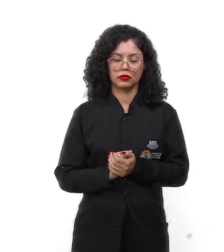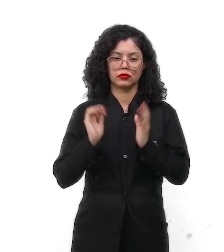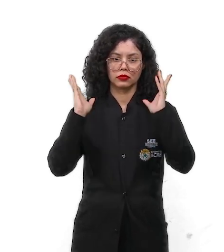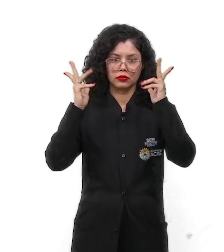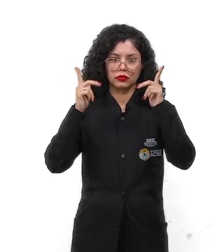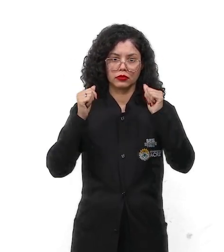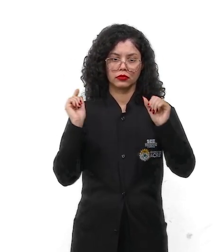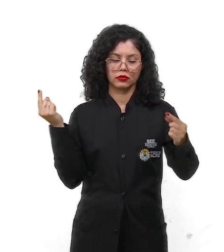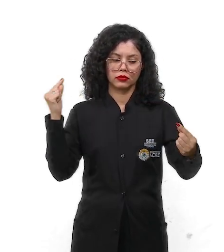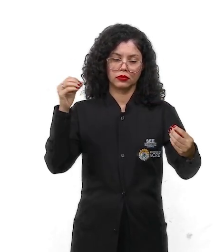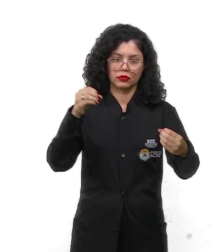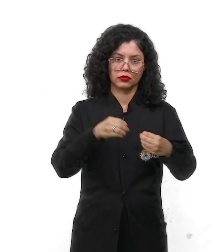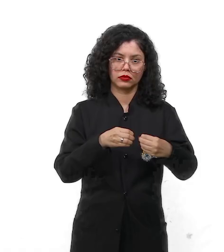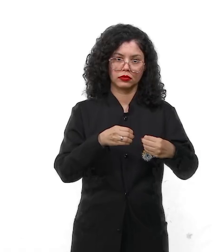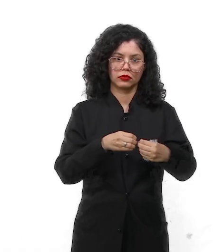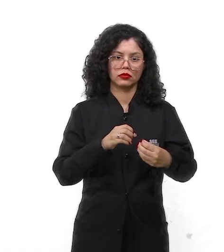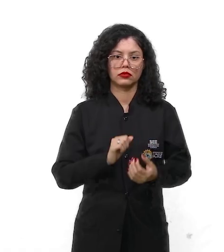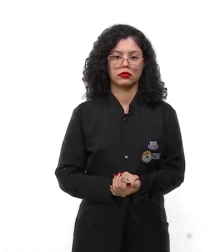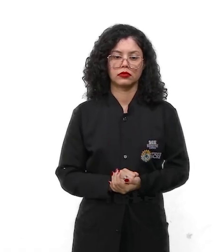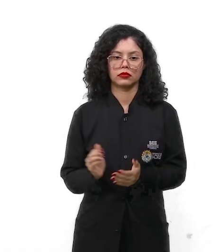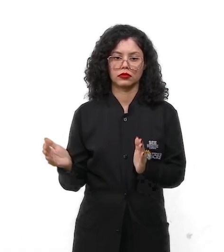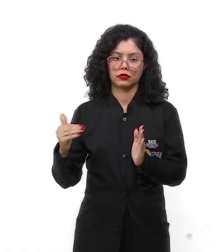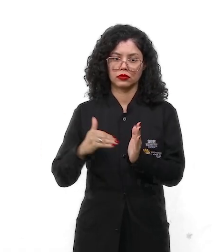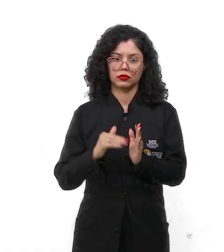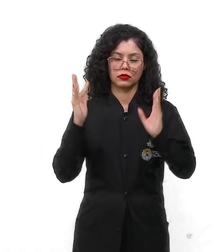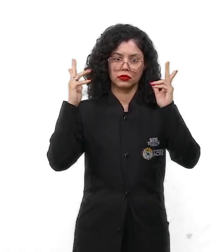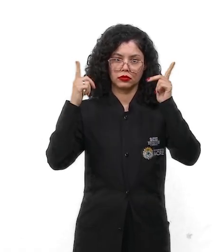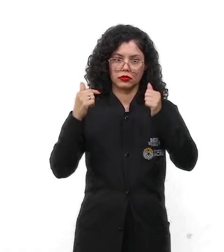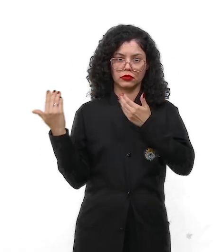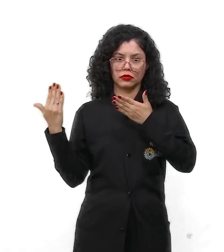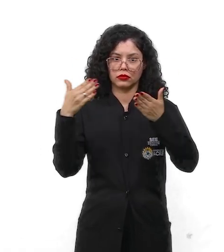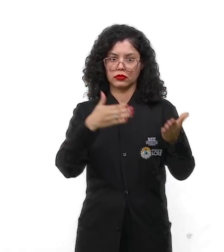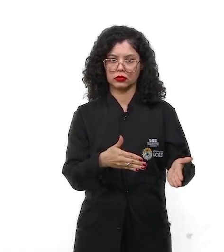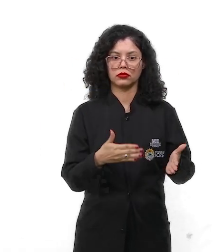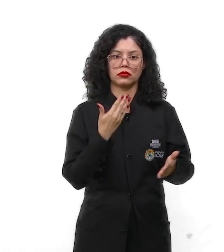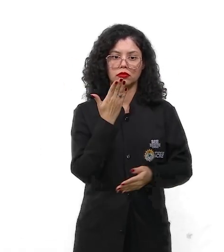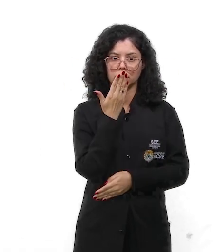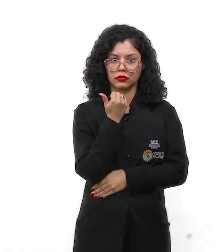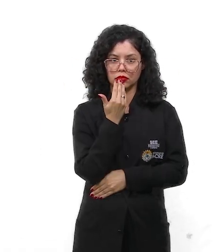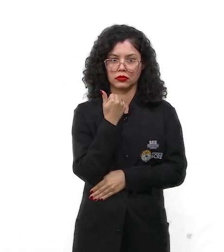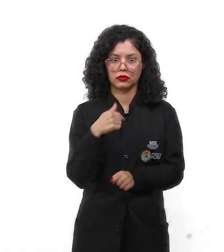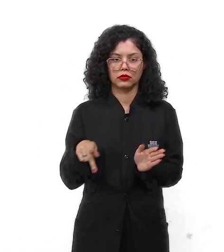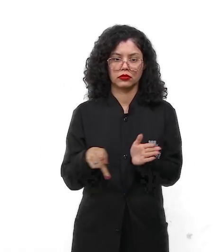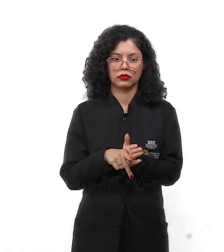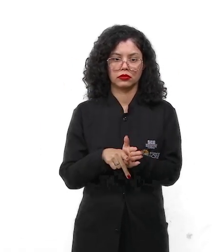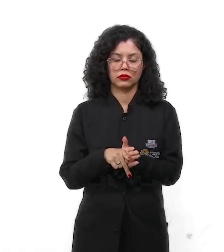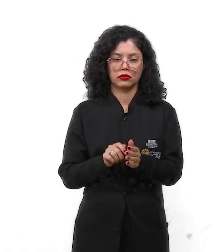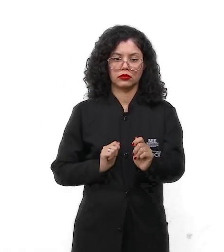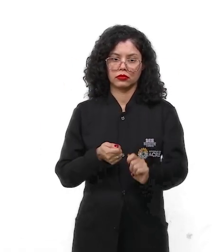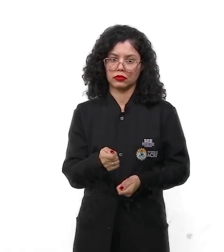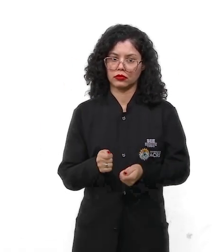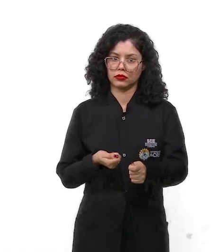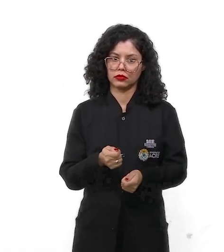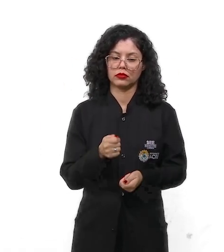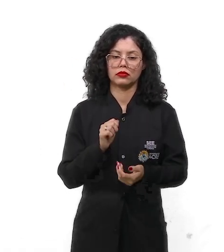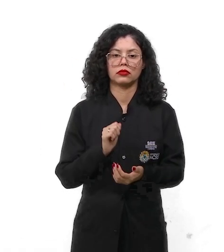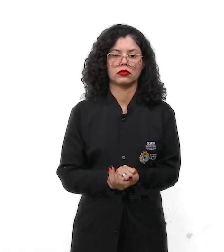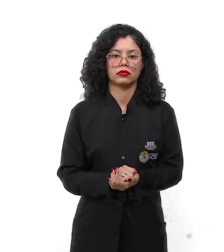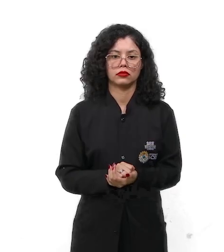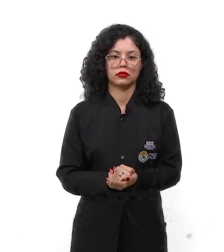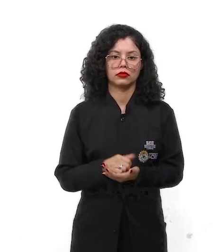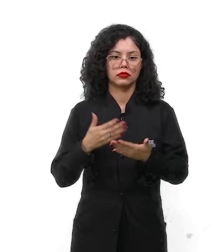perto deles. Tá? Até que os leões cheguem e comecem a fazer esse controle de